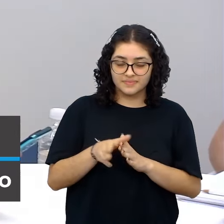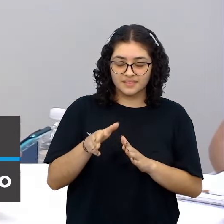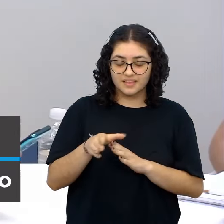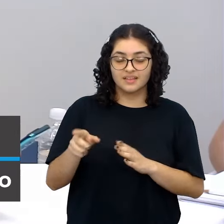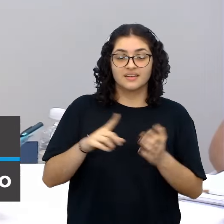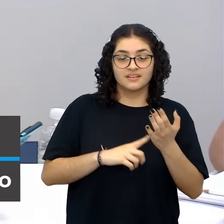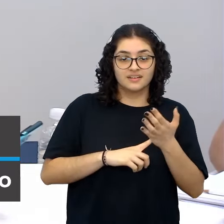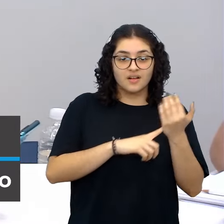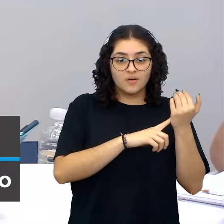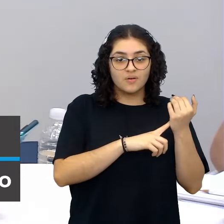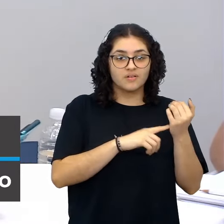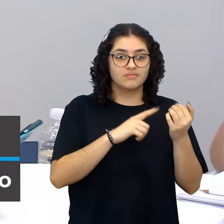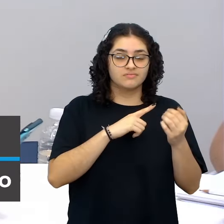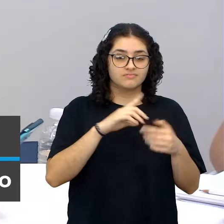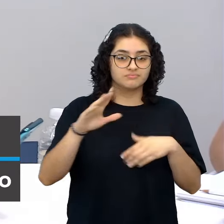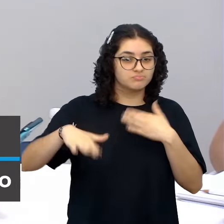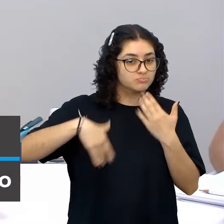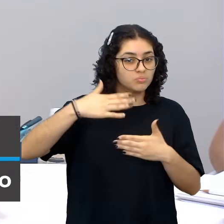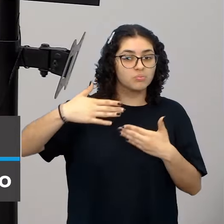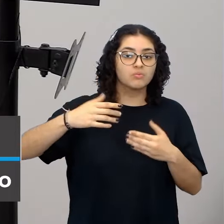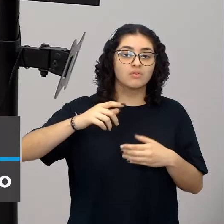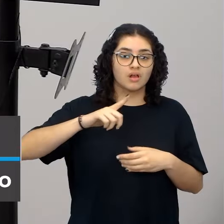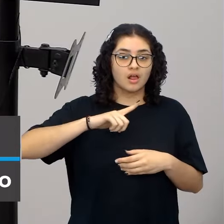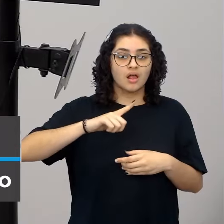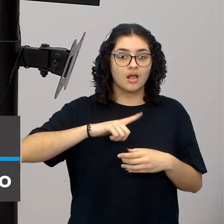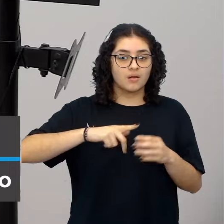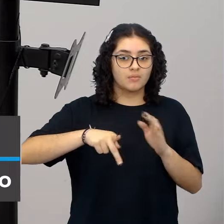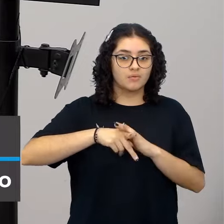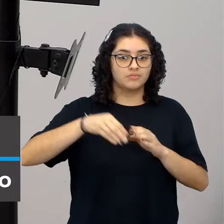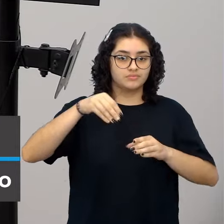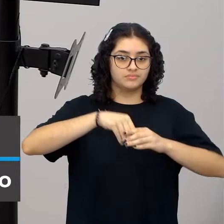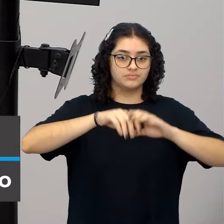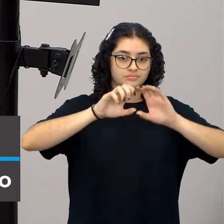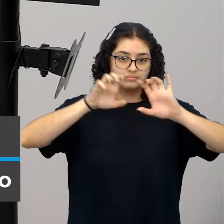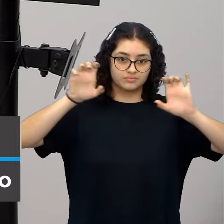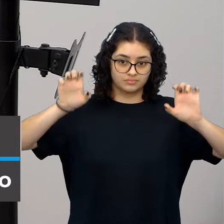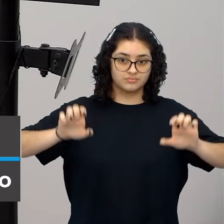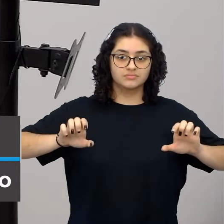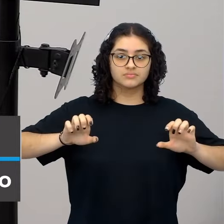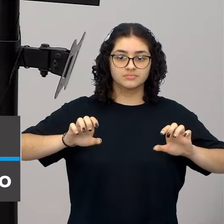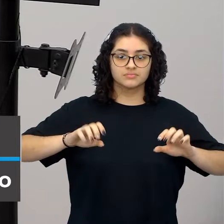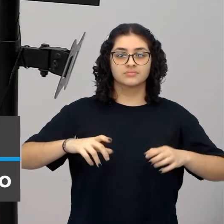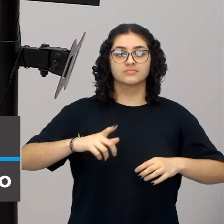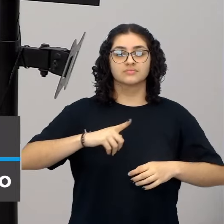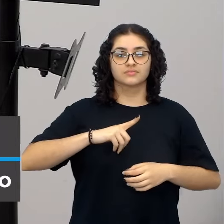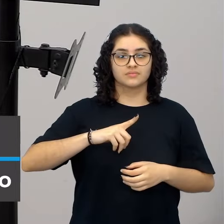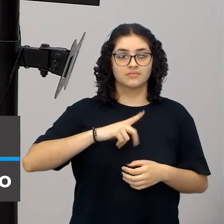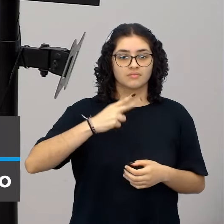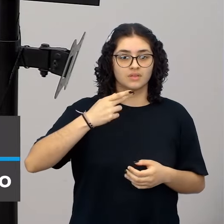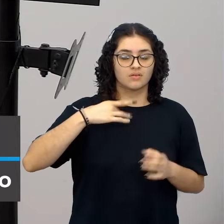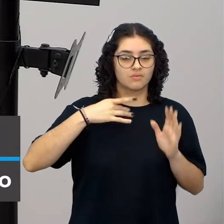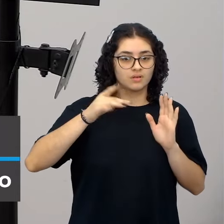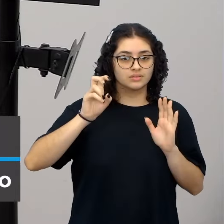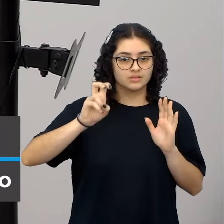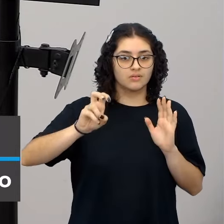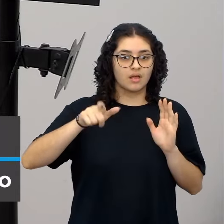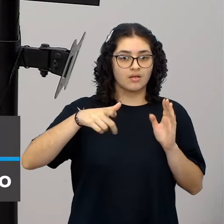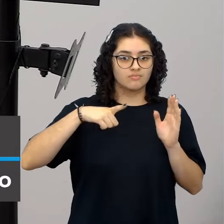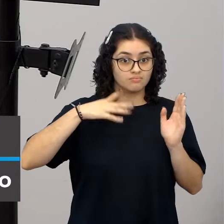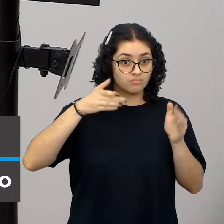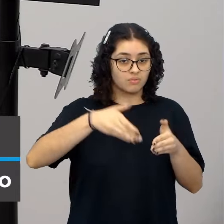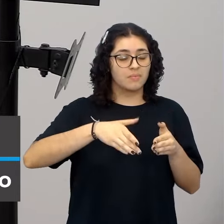tecnologia e inovação que a gente tem dos eixos, né? Já começa pela competência, a 5, que é um pouco mais específica, só que todas as